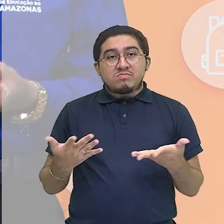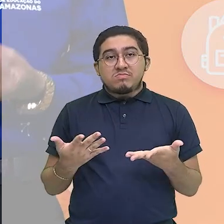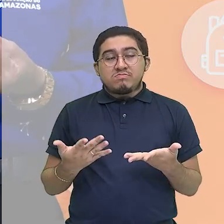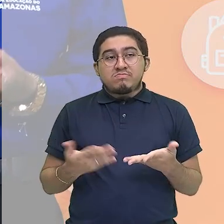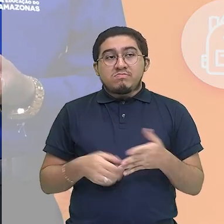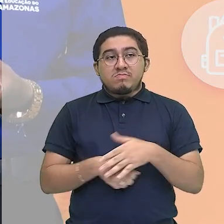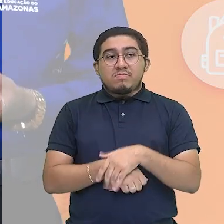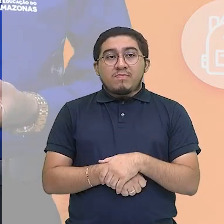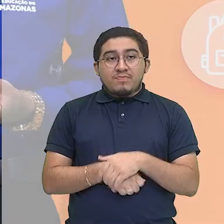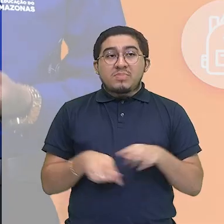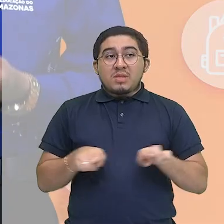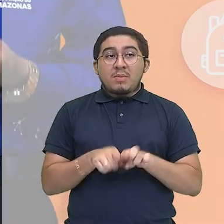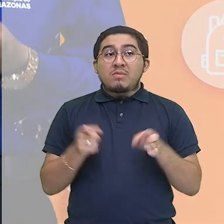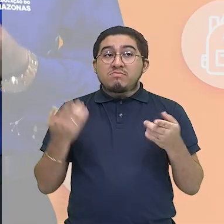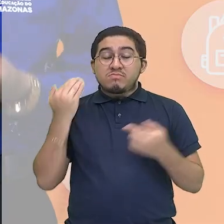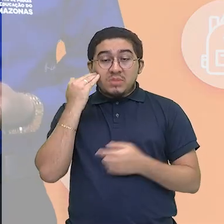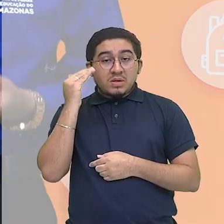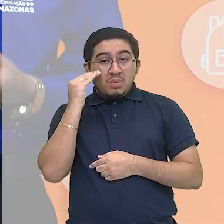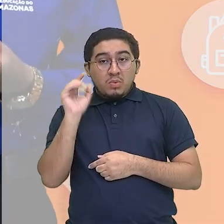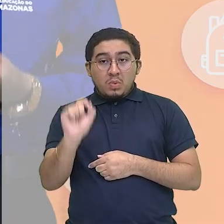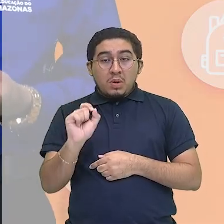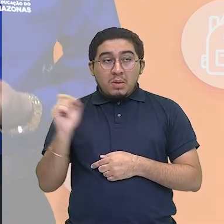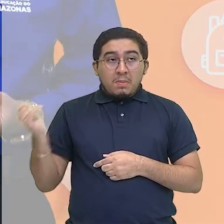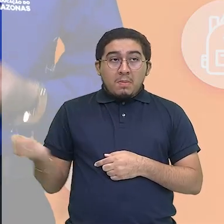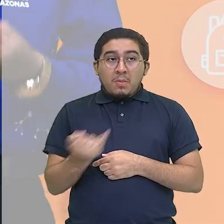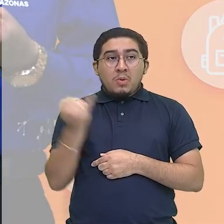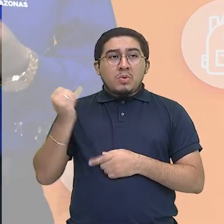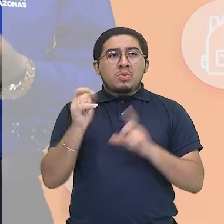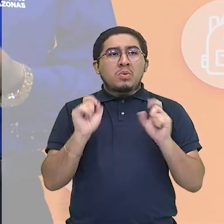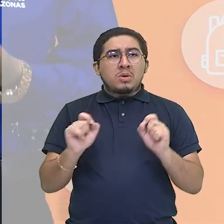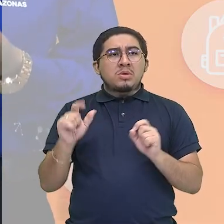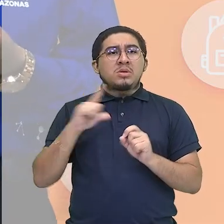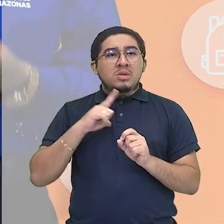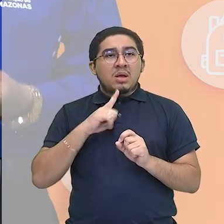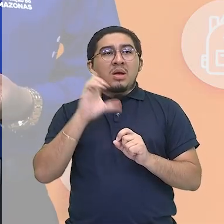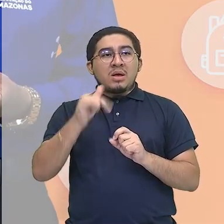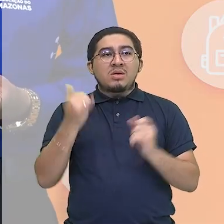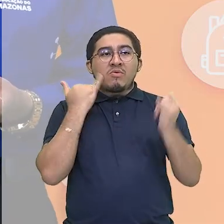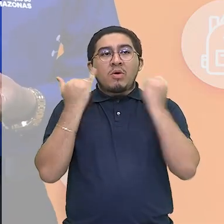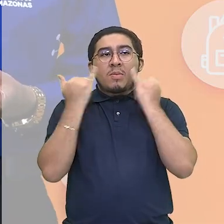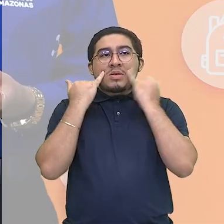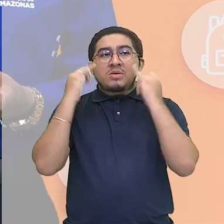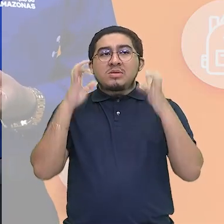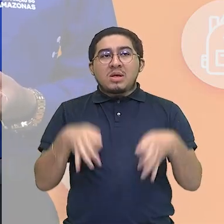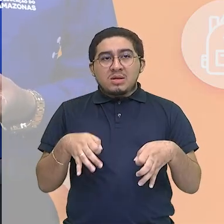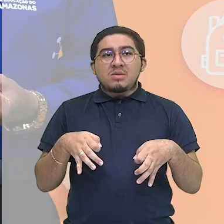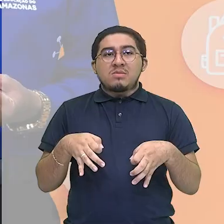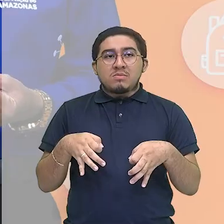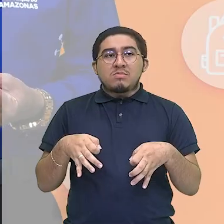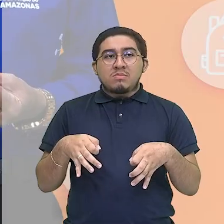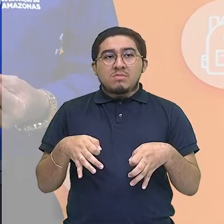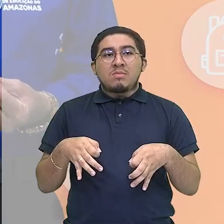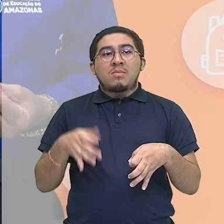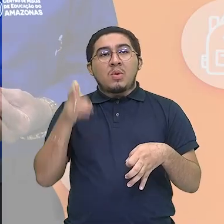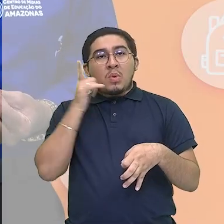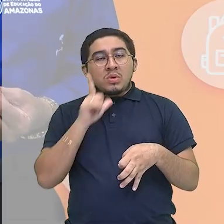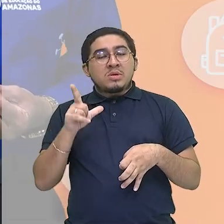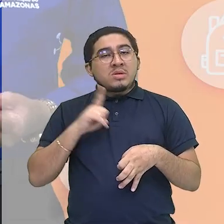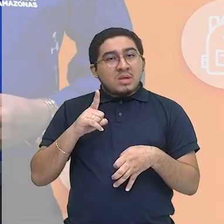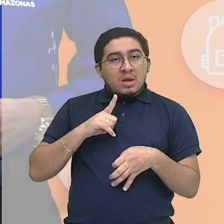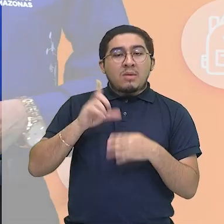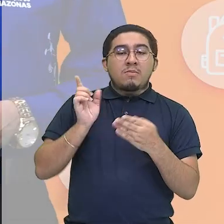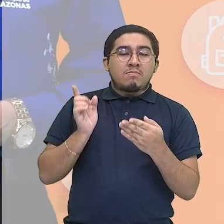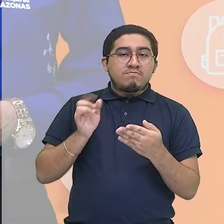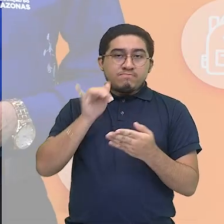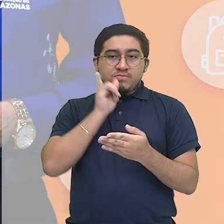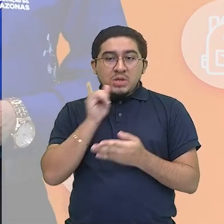dados. Entender agora como é muito importante ter esses dados corretos para ser atendido, por